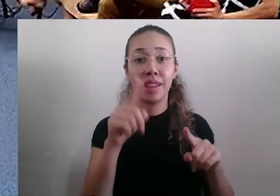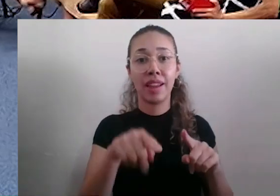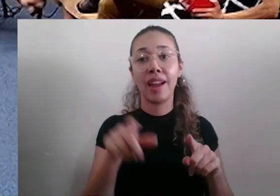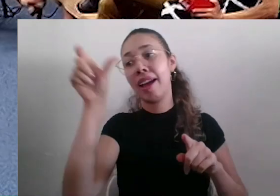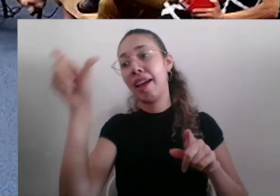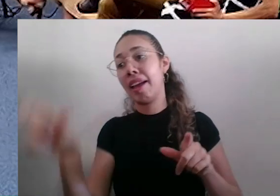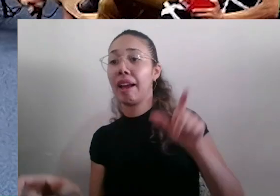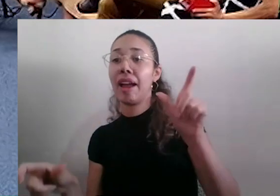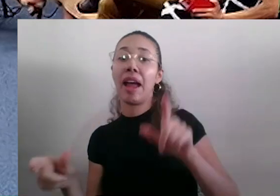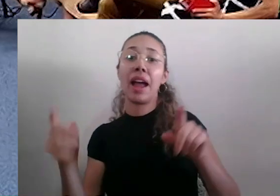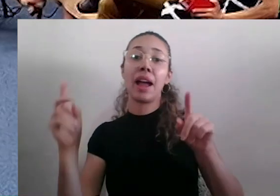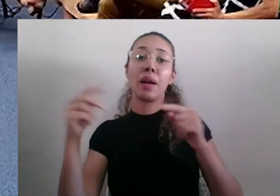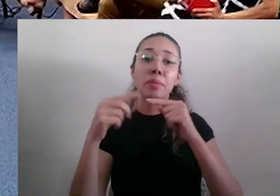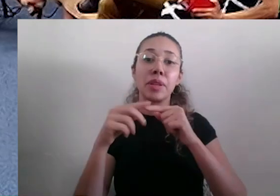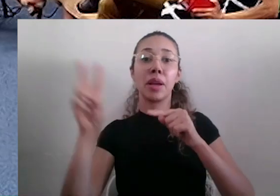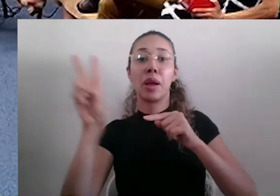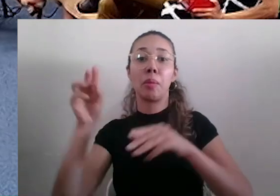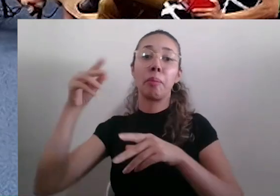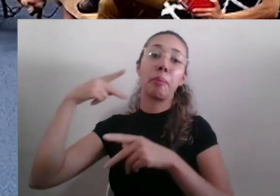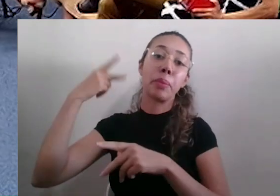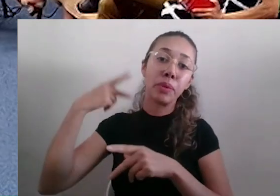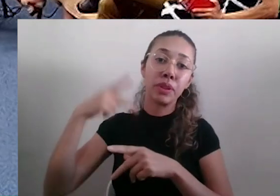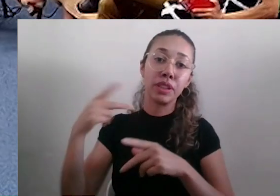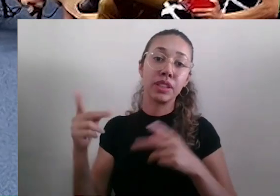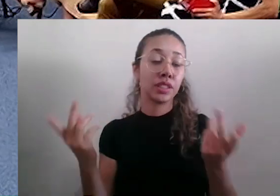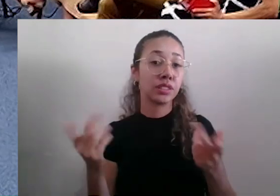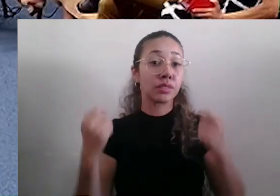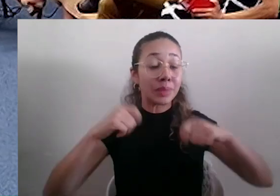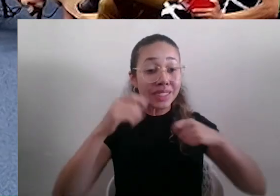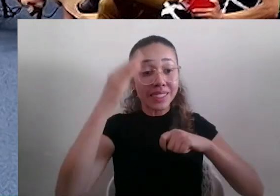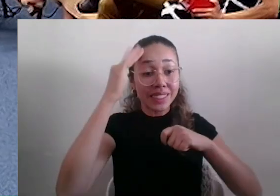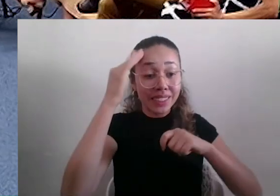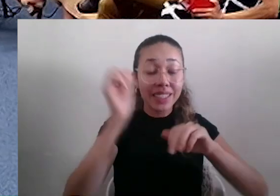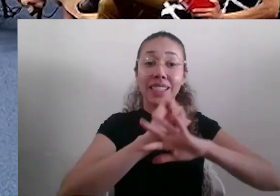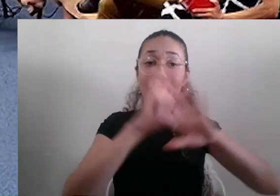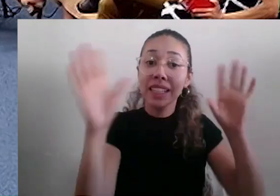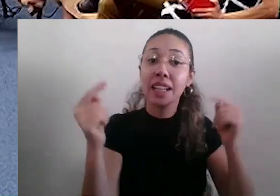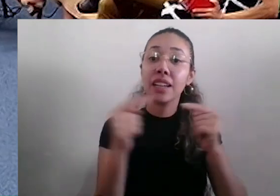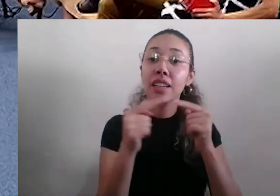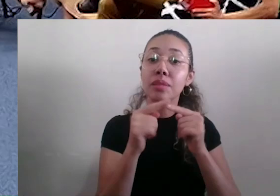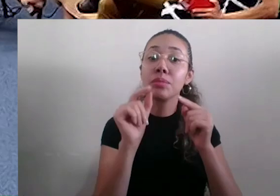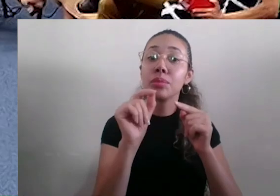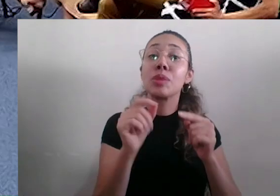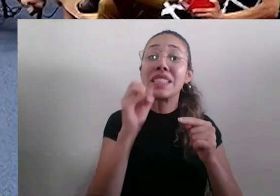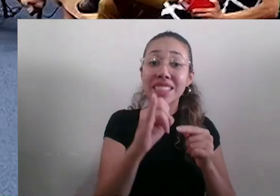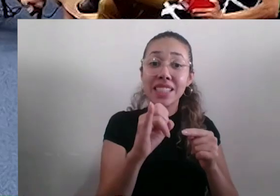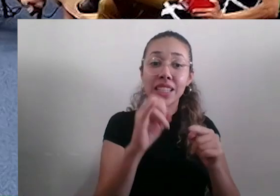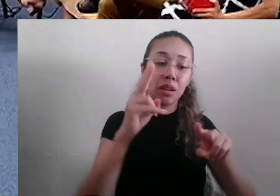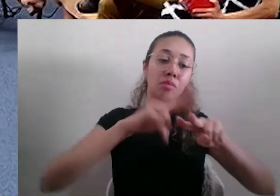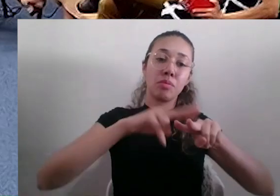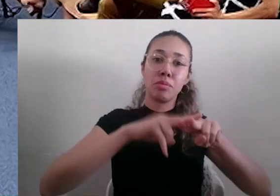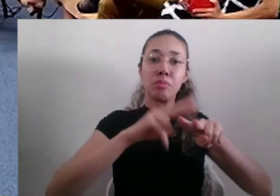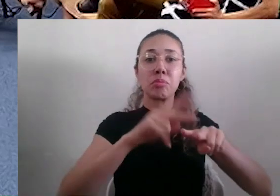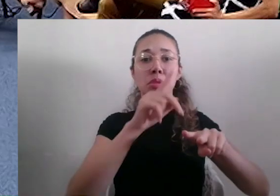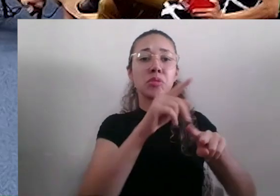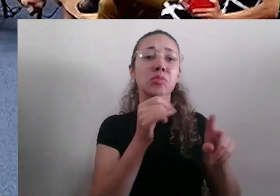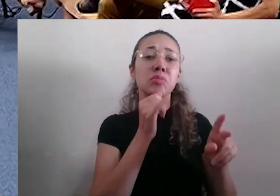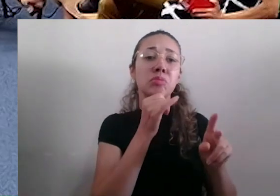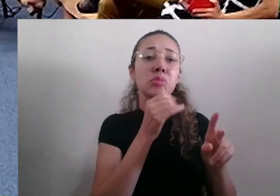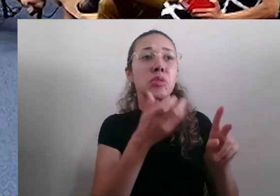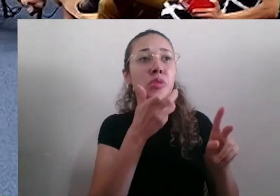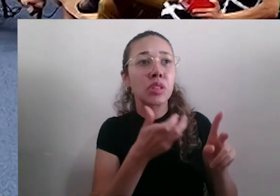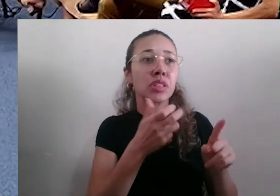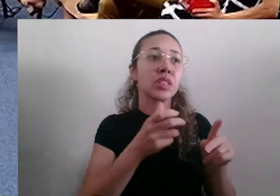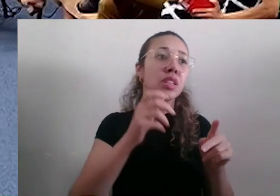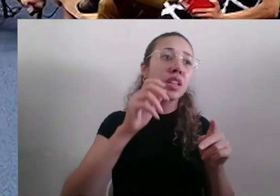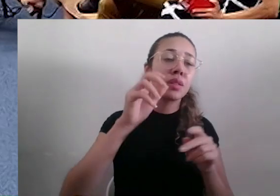O que que significa o que que é a saidinha do preso o o a consequência que isso vai ter nas penitenciárias passou né Eu acho